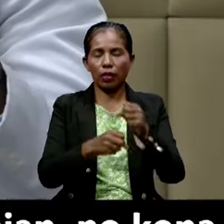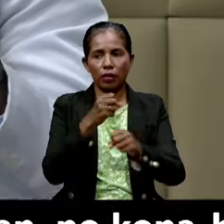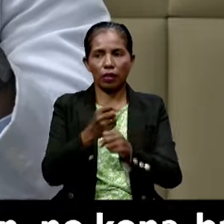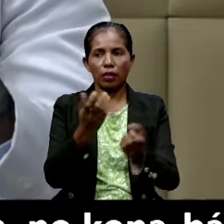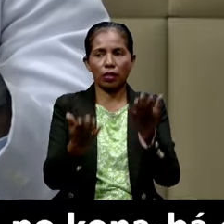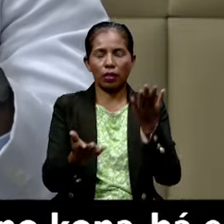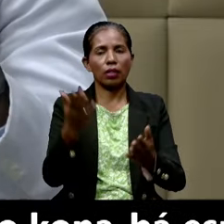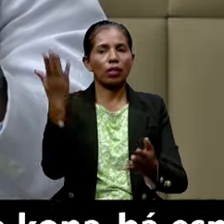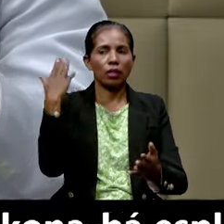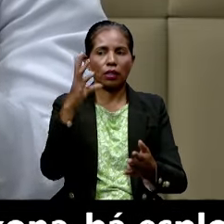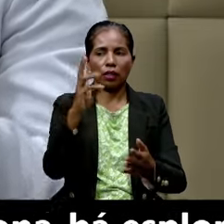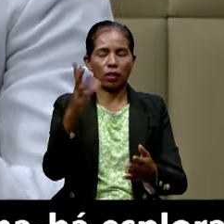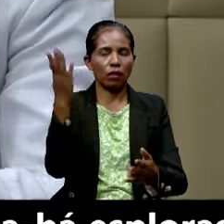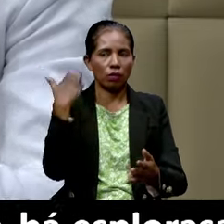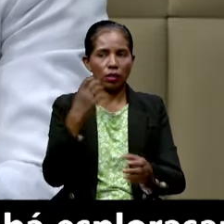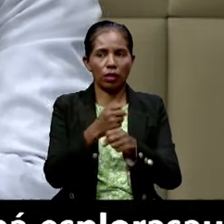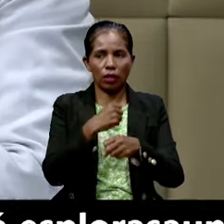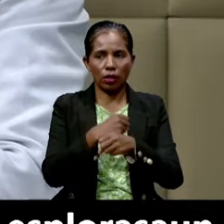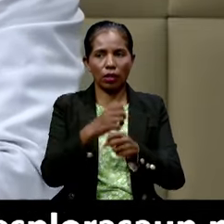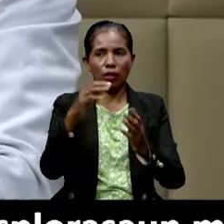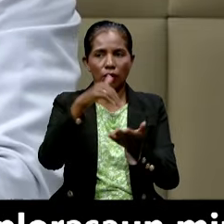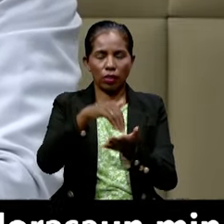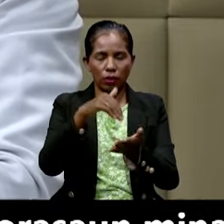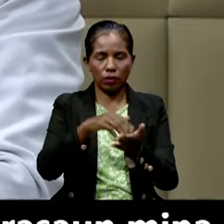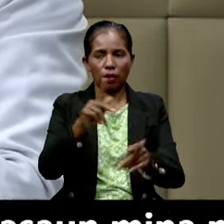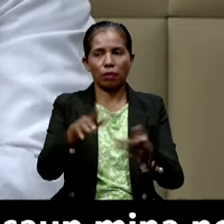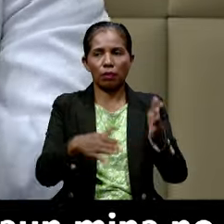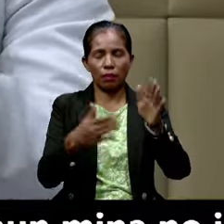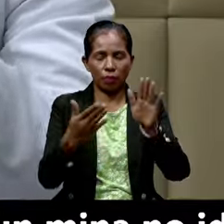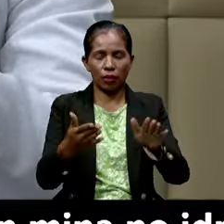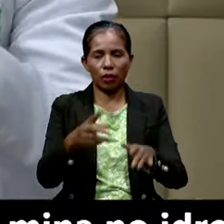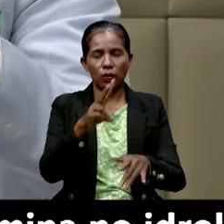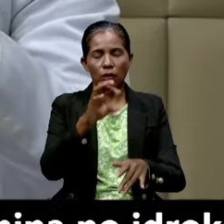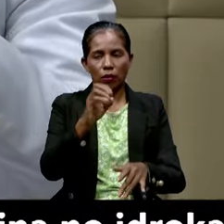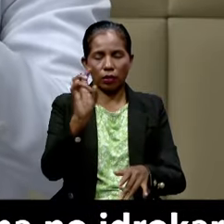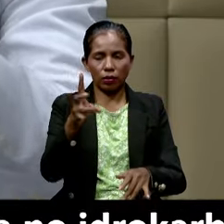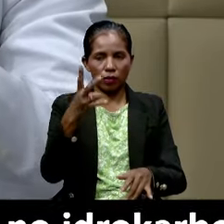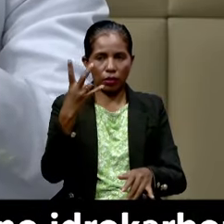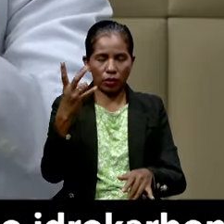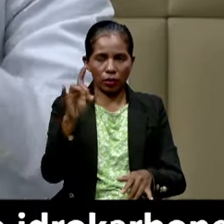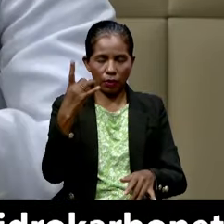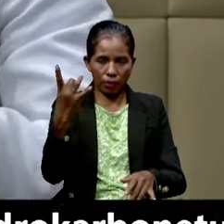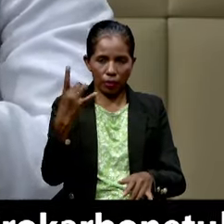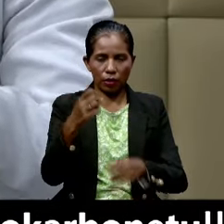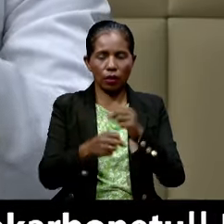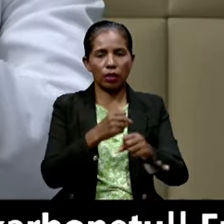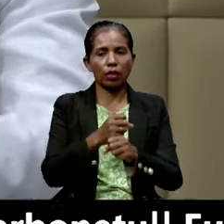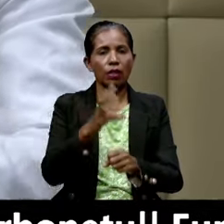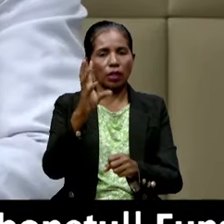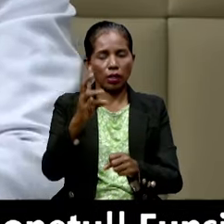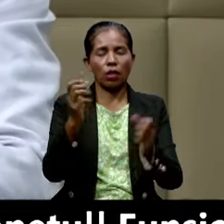nebe mag halo na studi bahaya mortalidade ia 2018 kita tahu komparasi ina nen ho ida agora